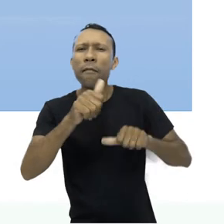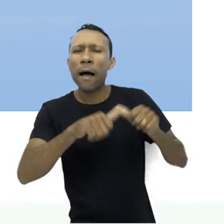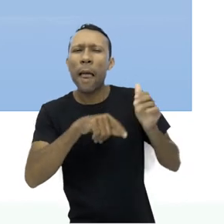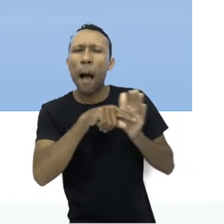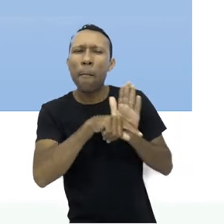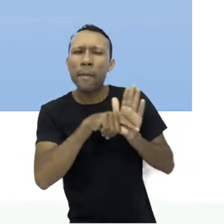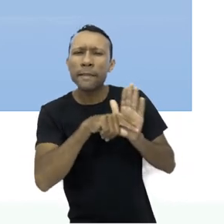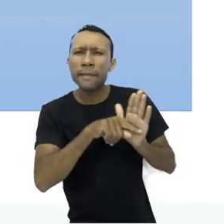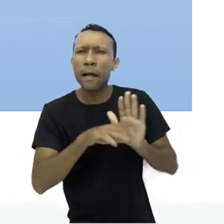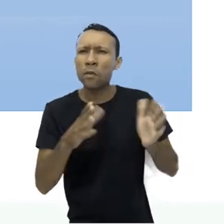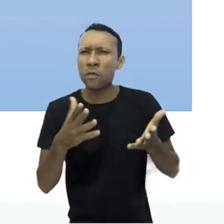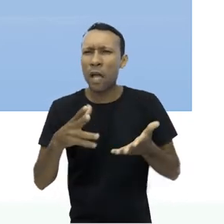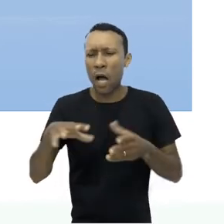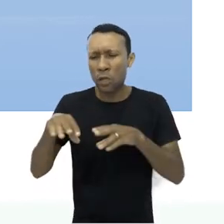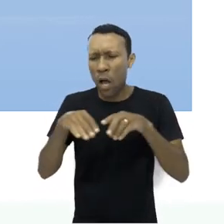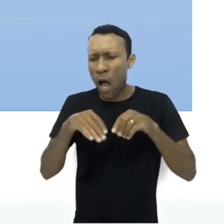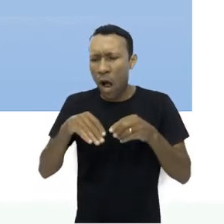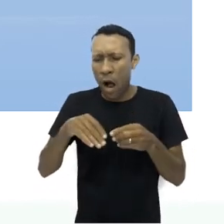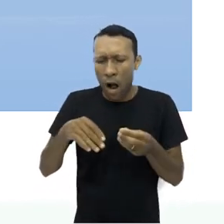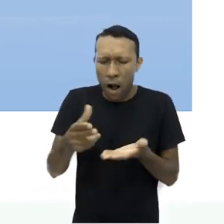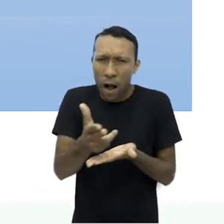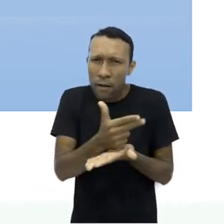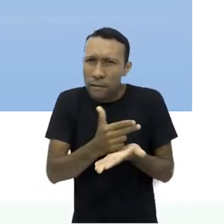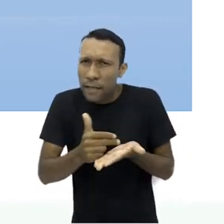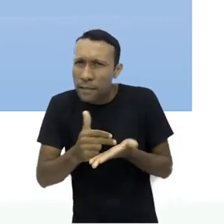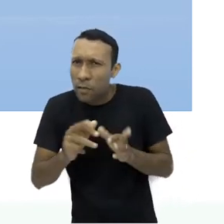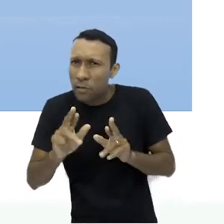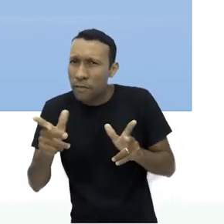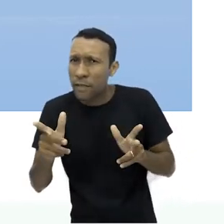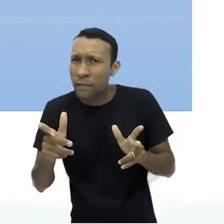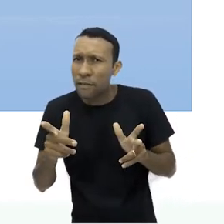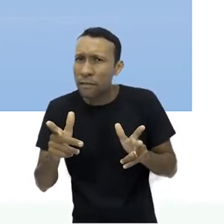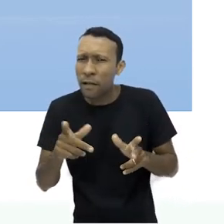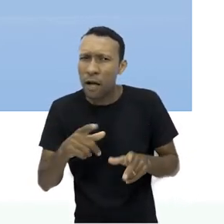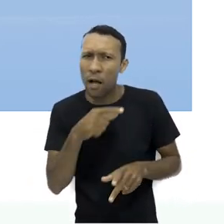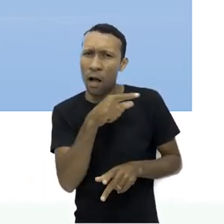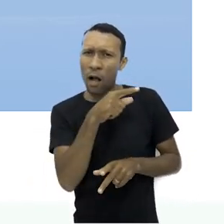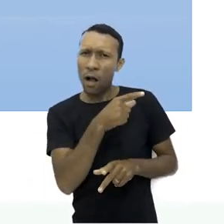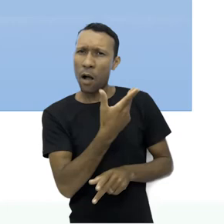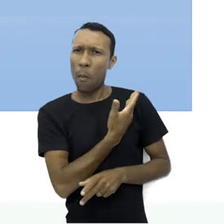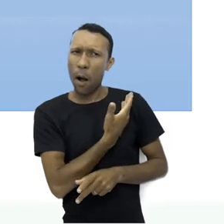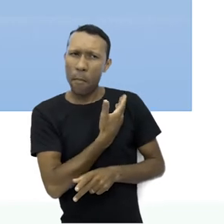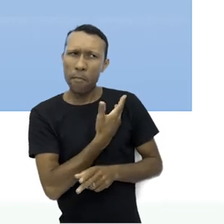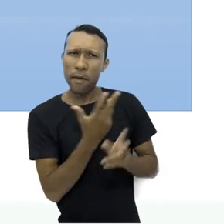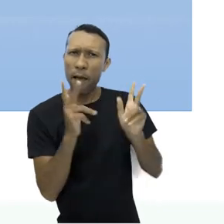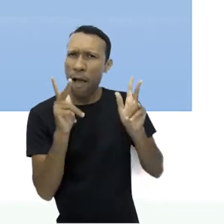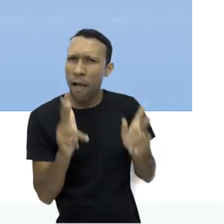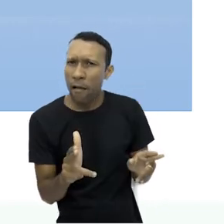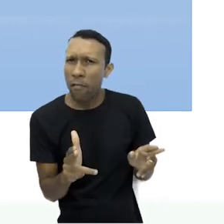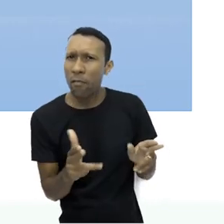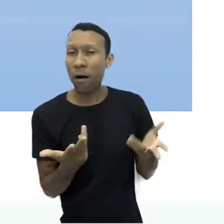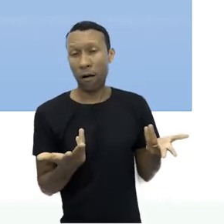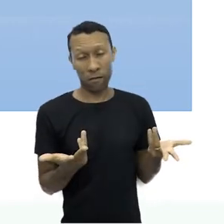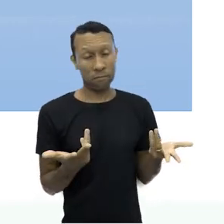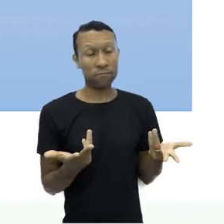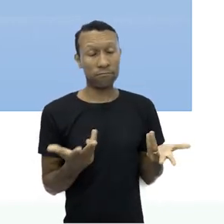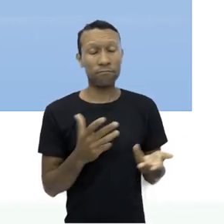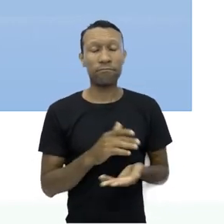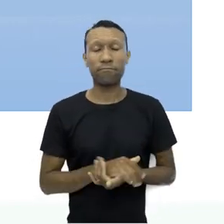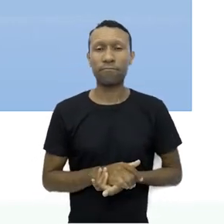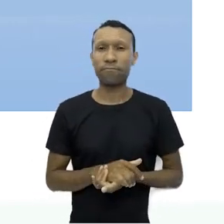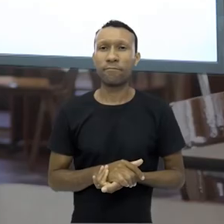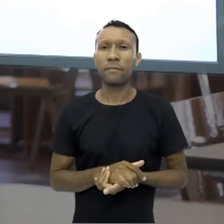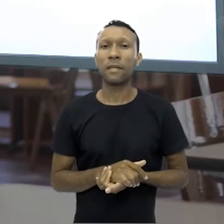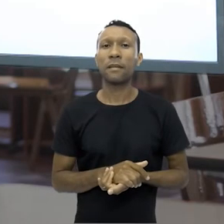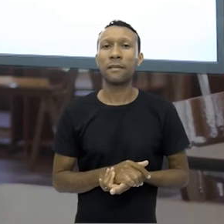de vocês. Será que as plantas são muito diferentes da casa 1 e da casa 2? E o meu colega também está muito diferente da minha planta da casa 1 ou da casa